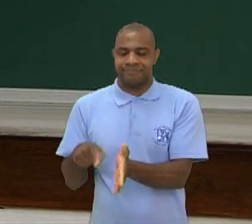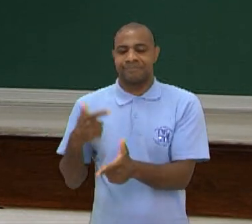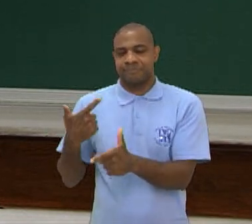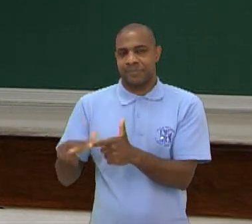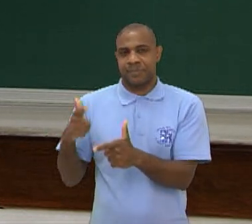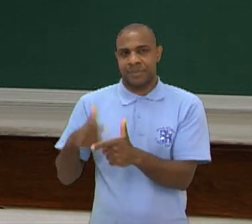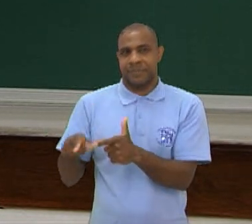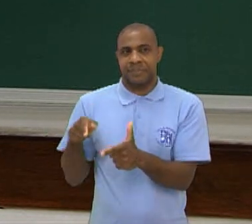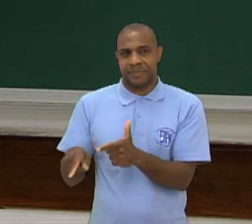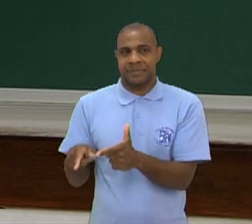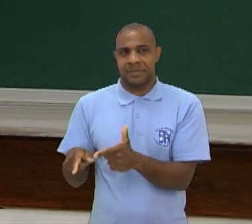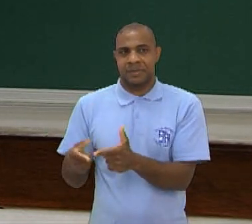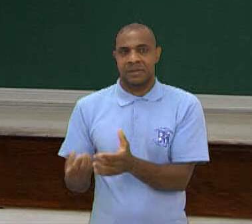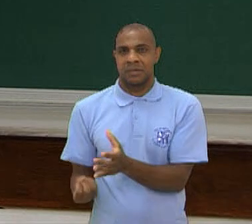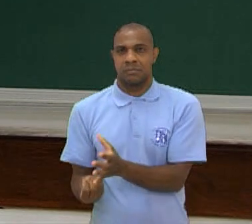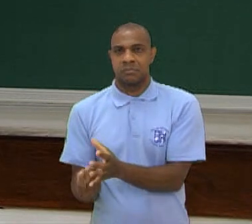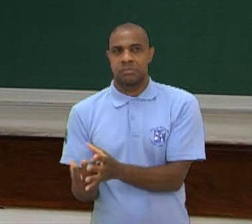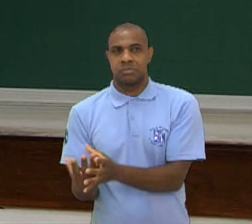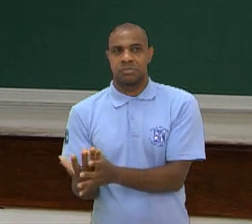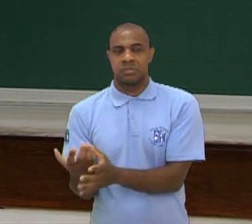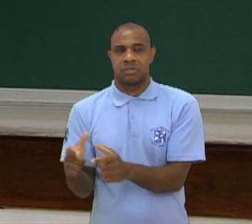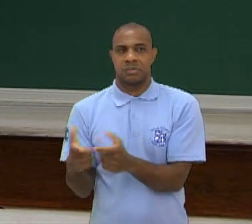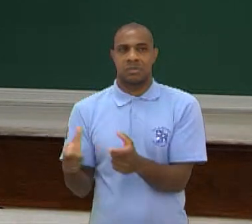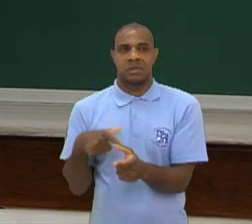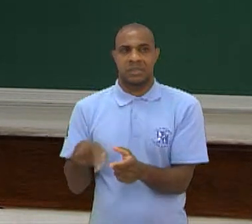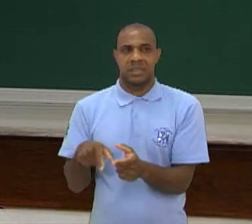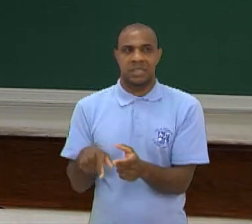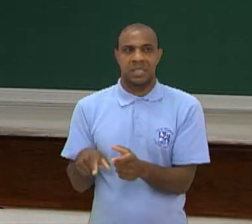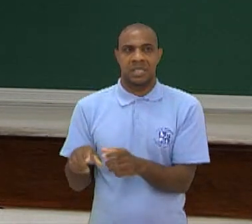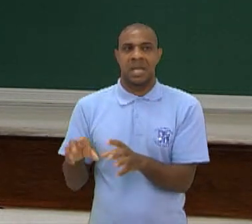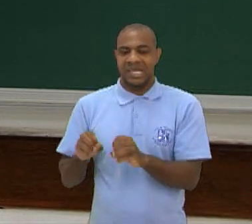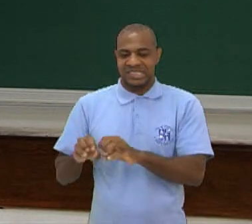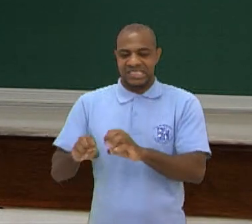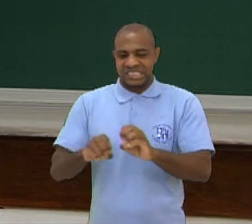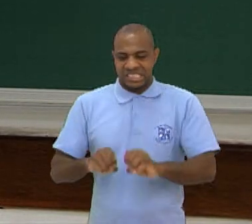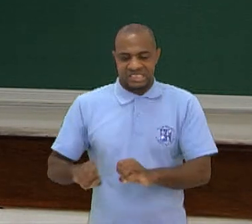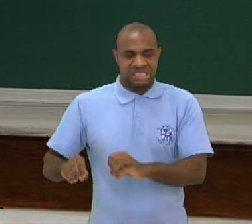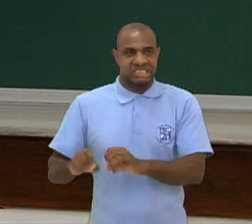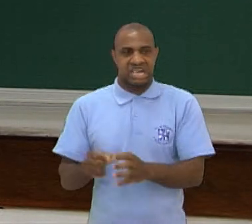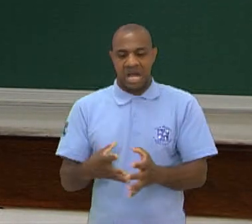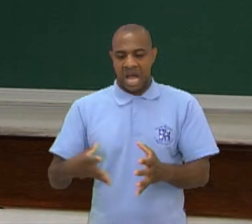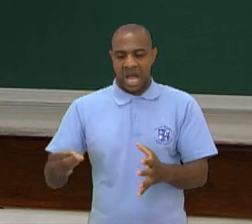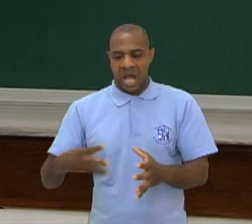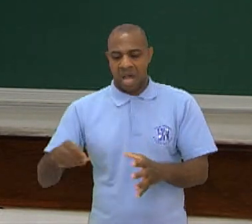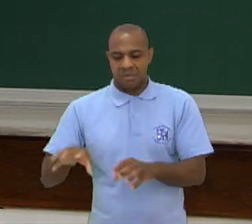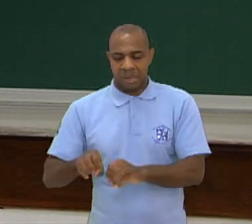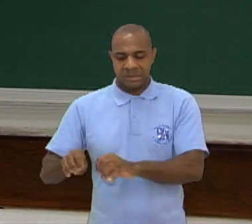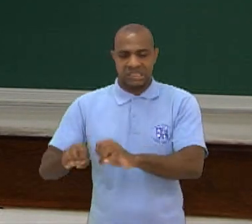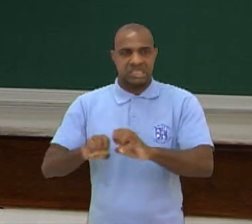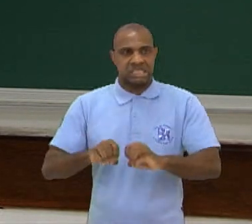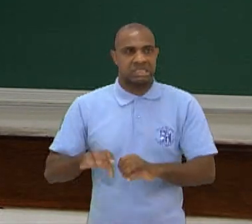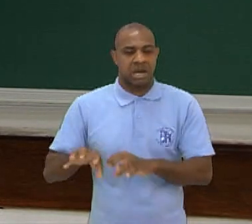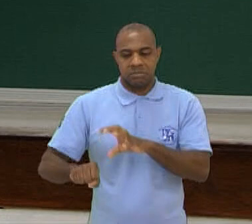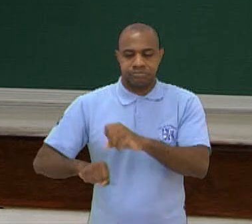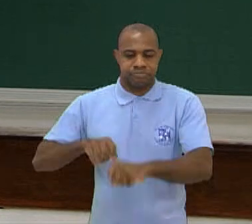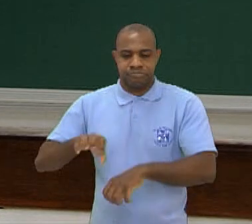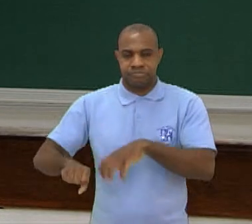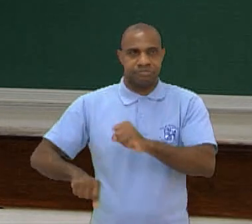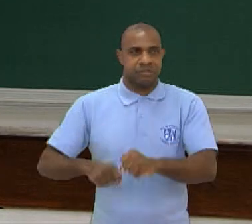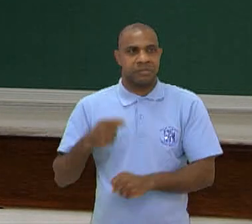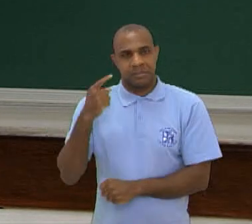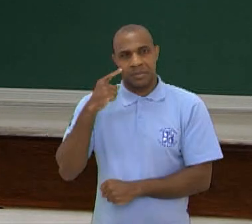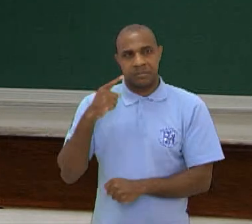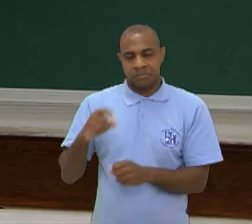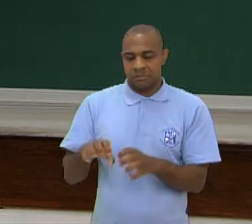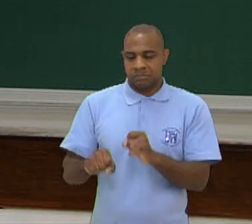Aumentou a quantidade de matéria orgânica, aumentou a comida dessas bactérias, vamos dizer, dessas algas que estão ali, por exemplo, né? E essas algas vão começar a se